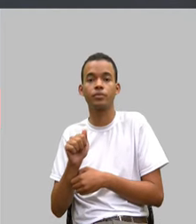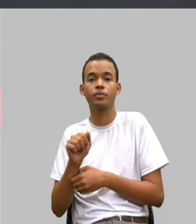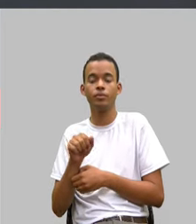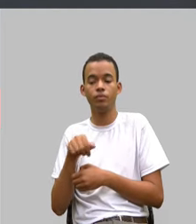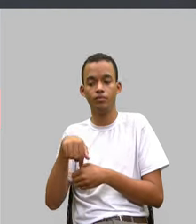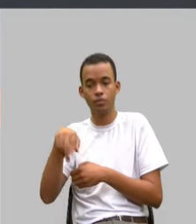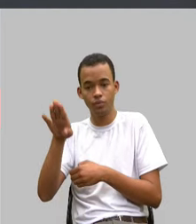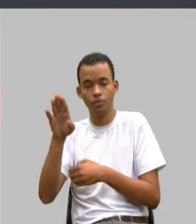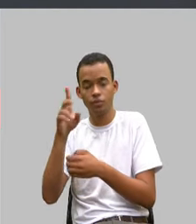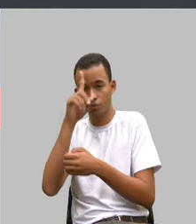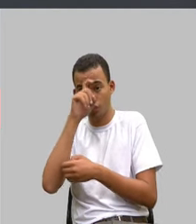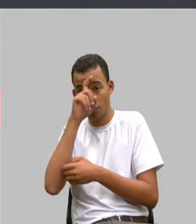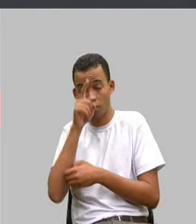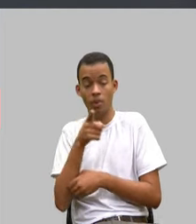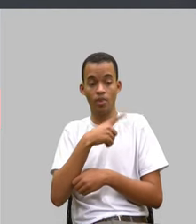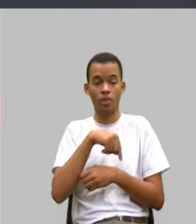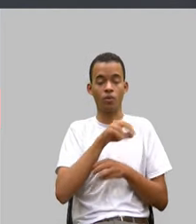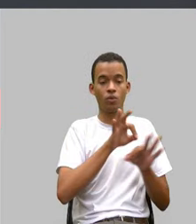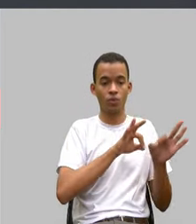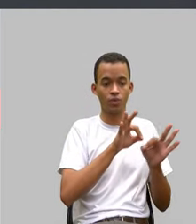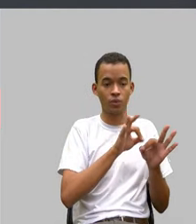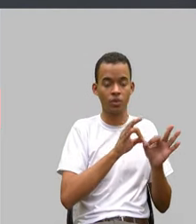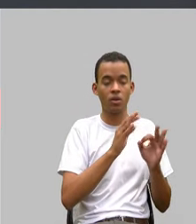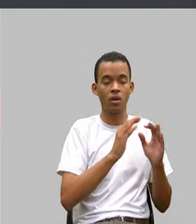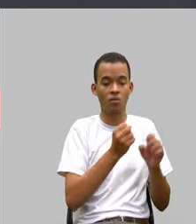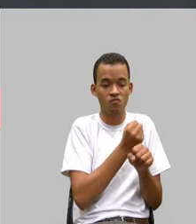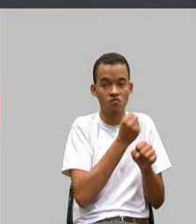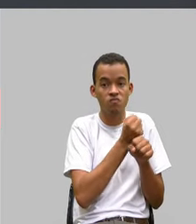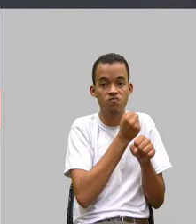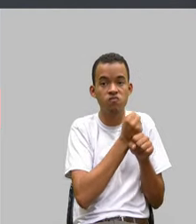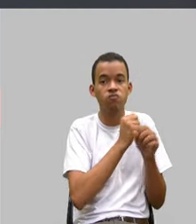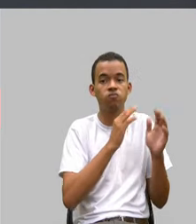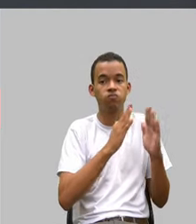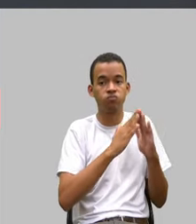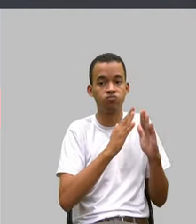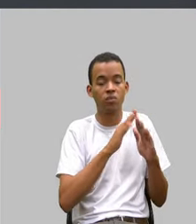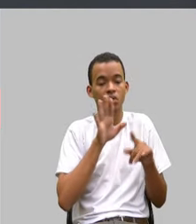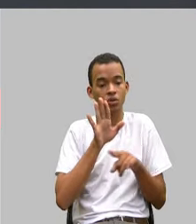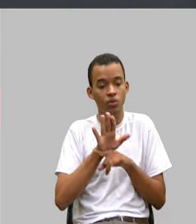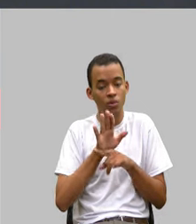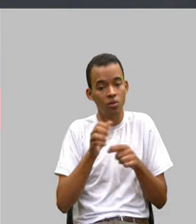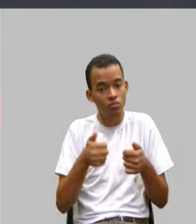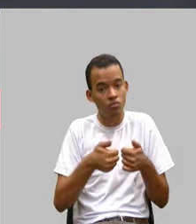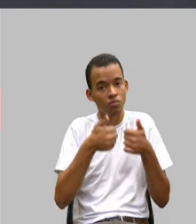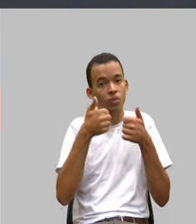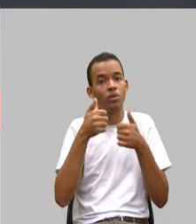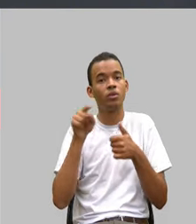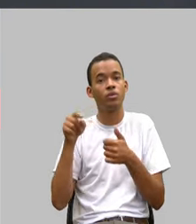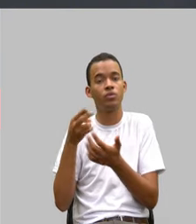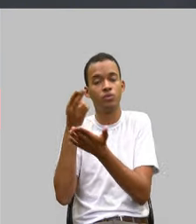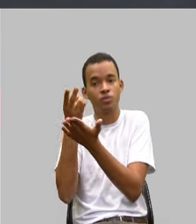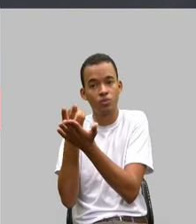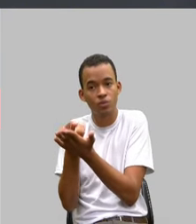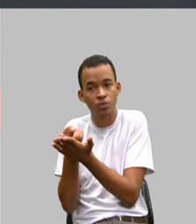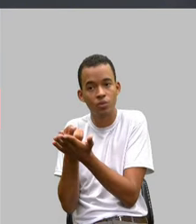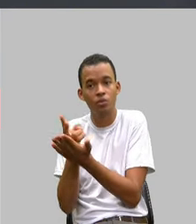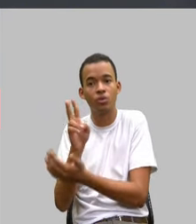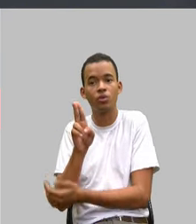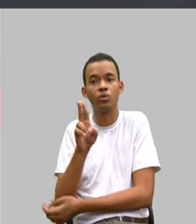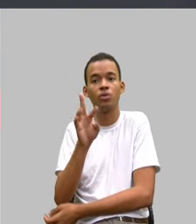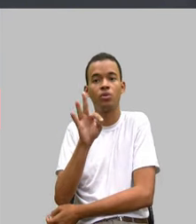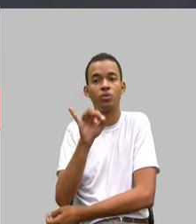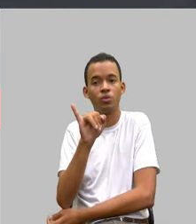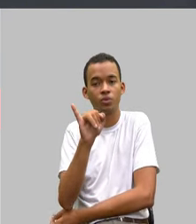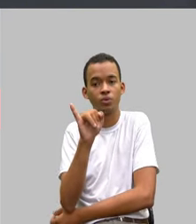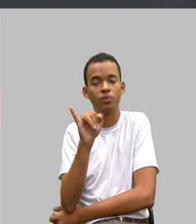para o Samuel e então ele foi paraa UTI lá em Uberaba e o médico examinando o Samuel porque ele